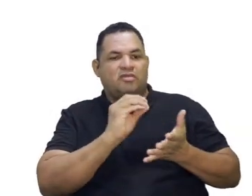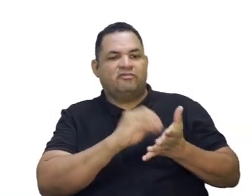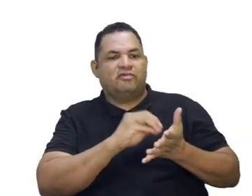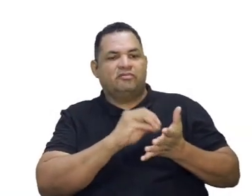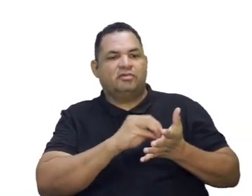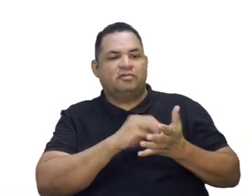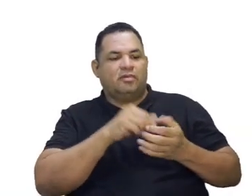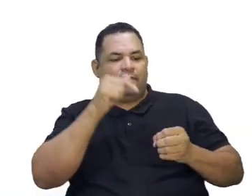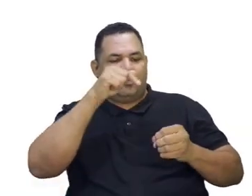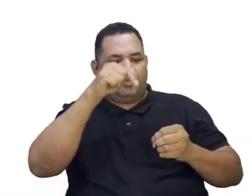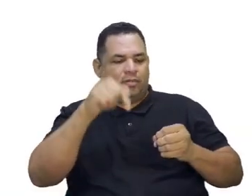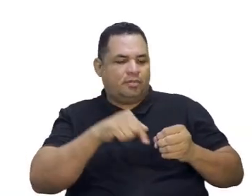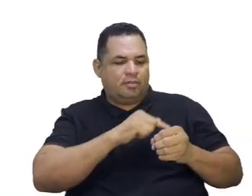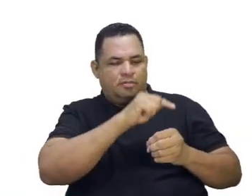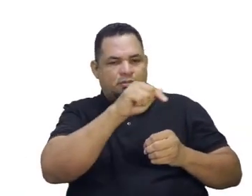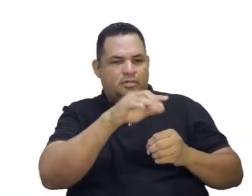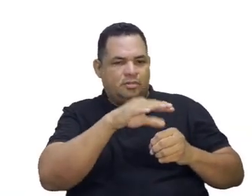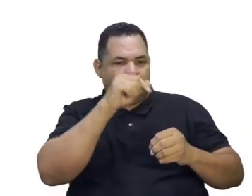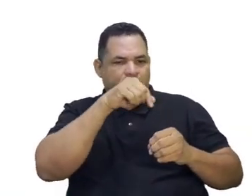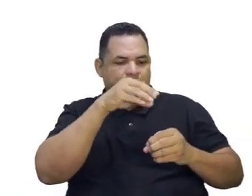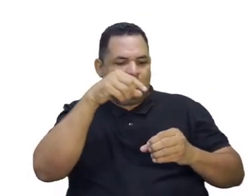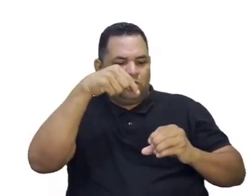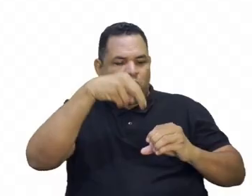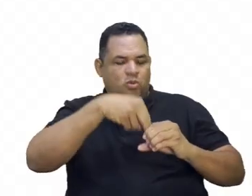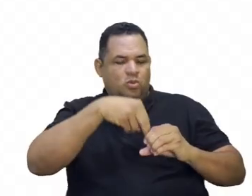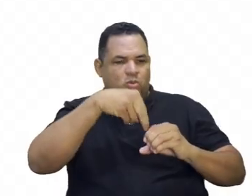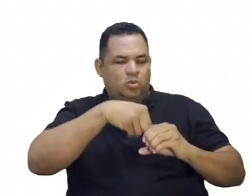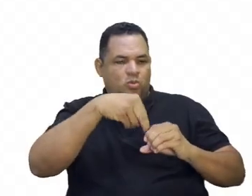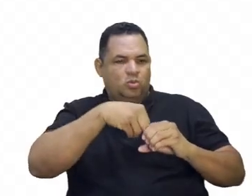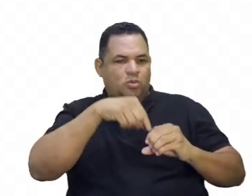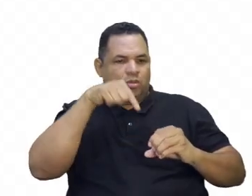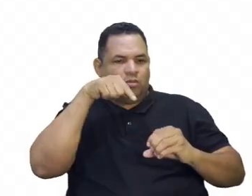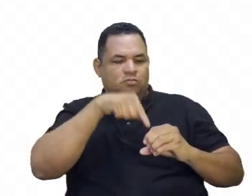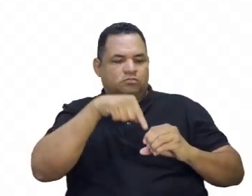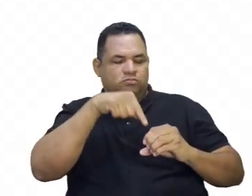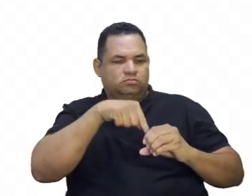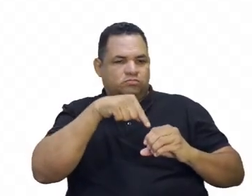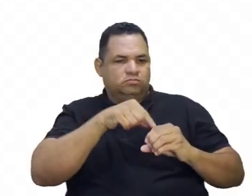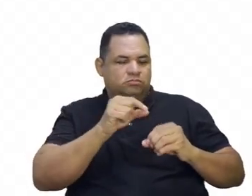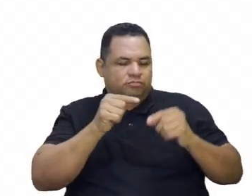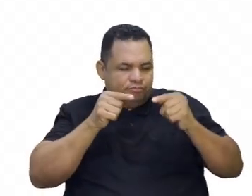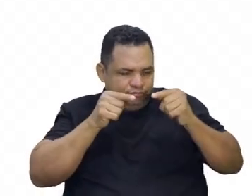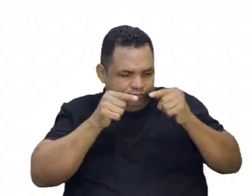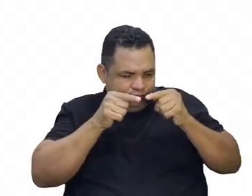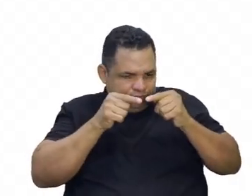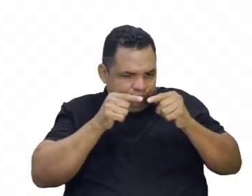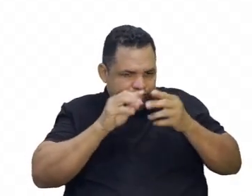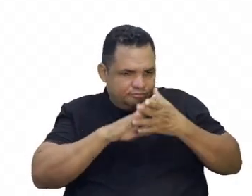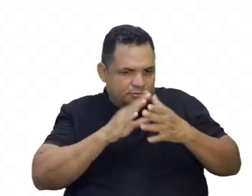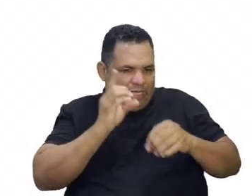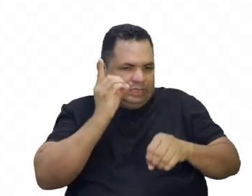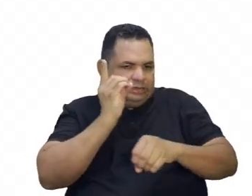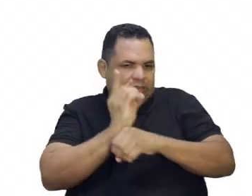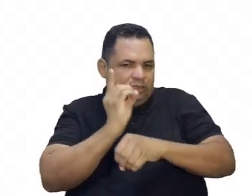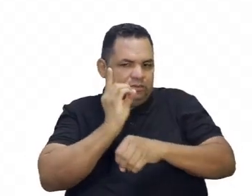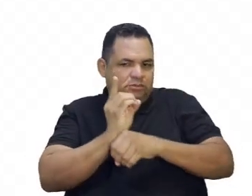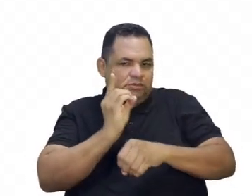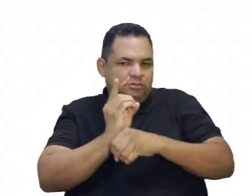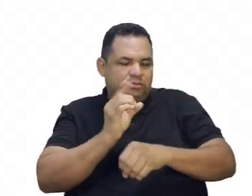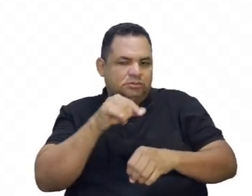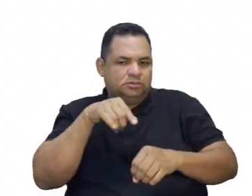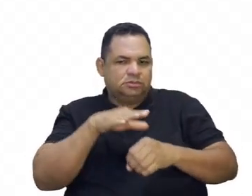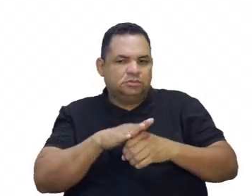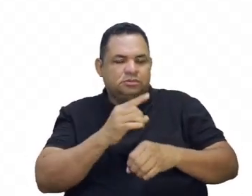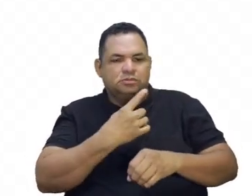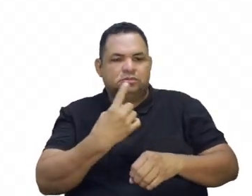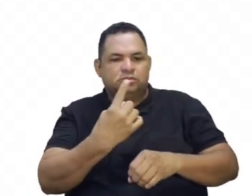vazio e que no centro do átomo existia um núcleo muito pequeno e denso. No